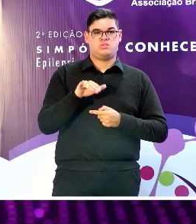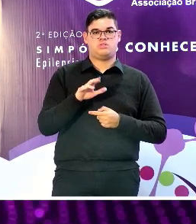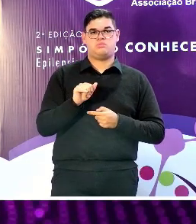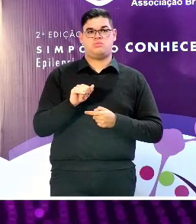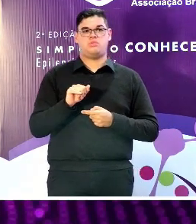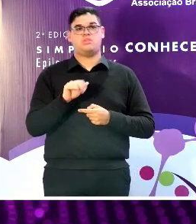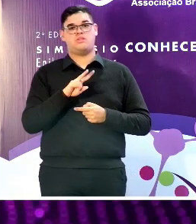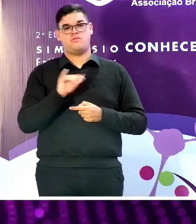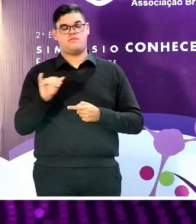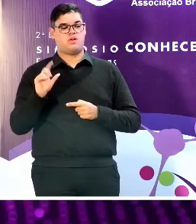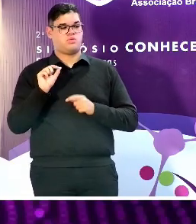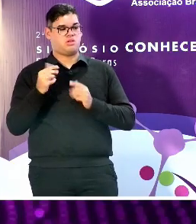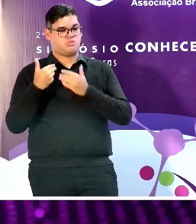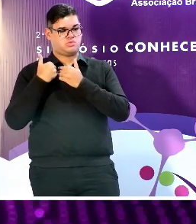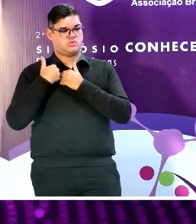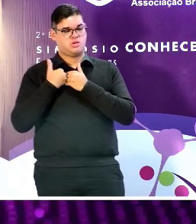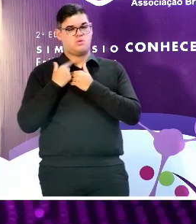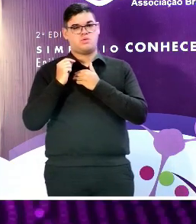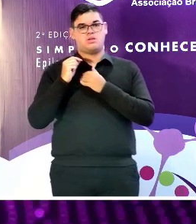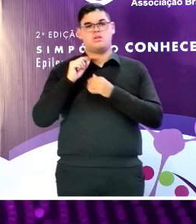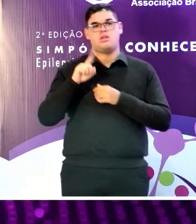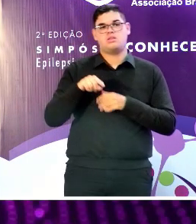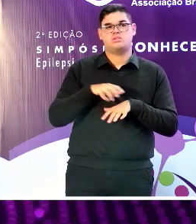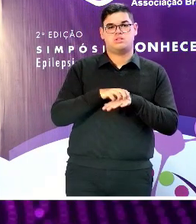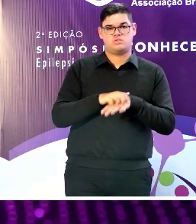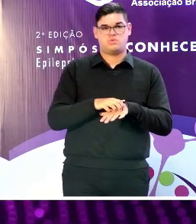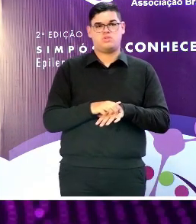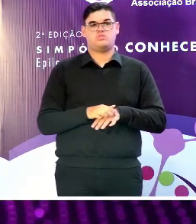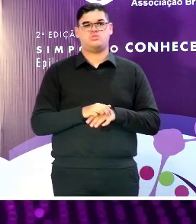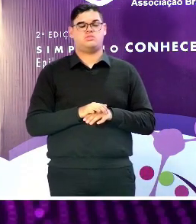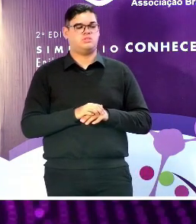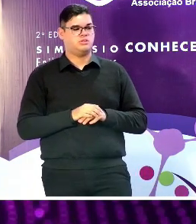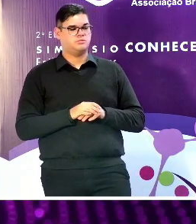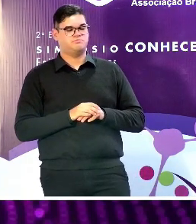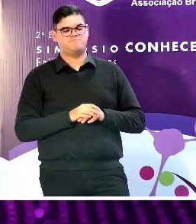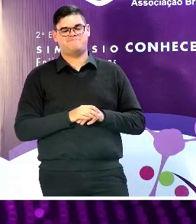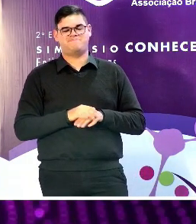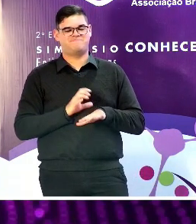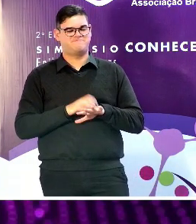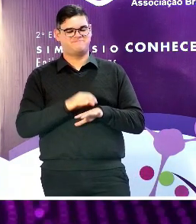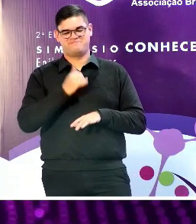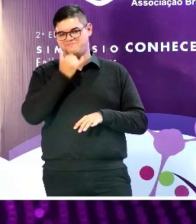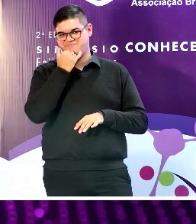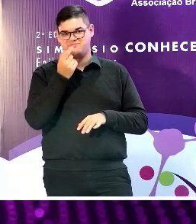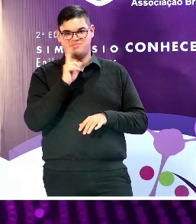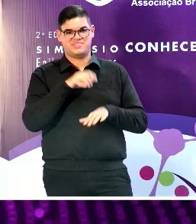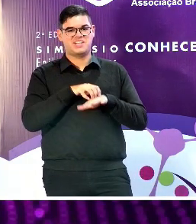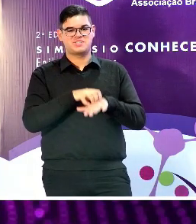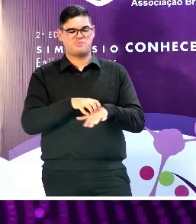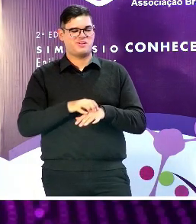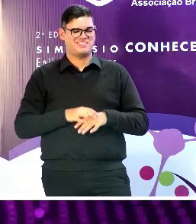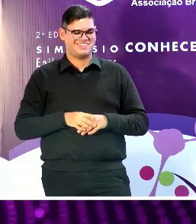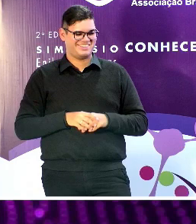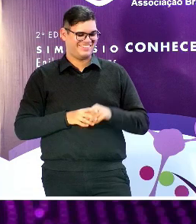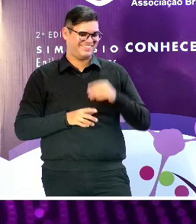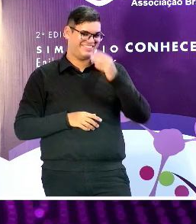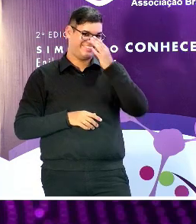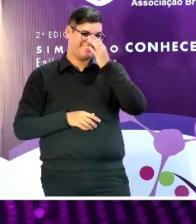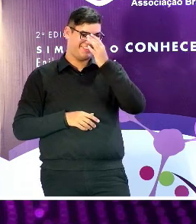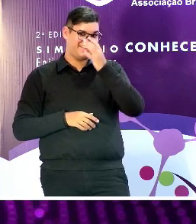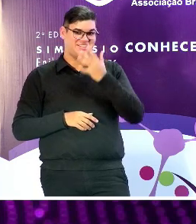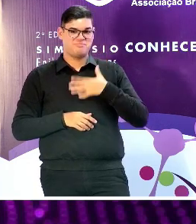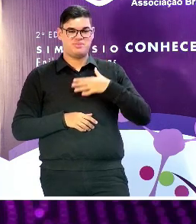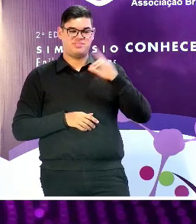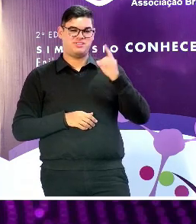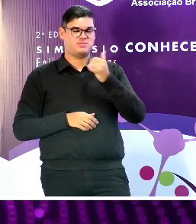ser responsável por esse transporte de sódio e potássio em todas as células,